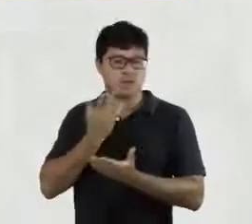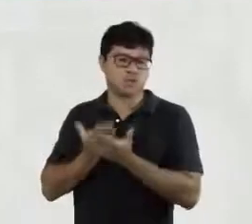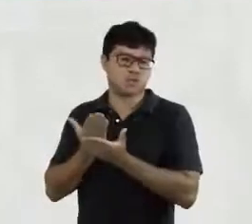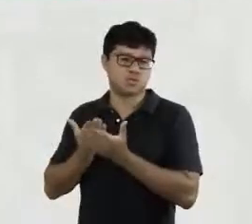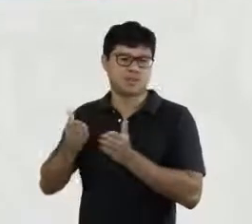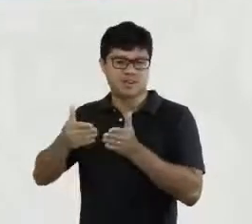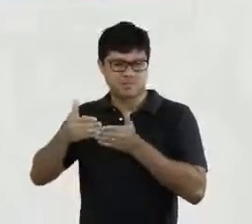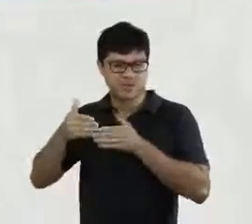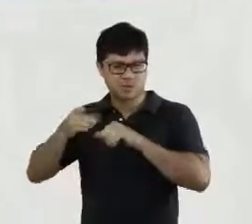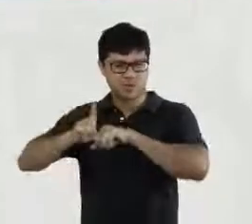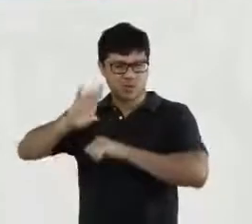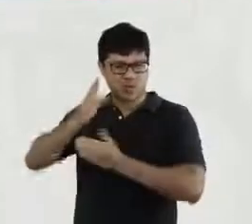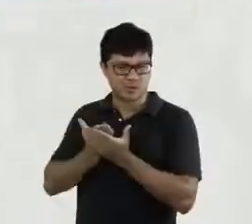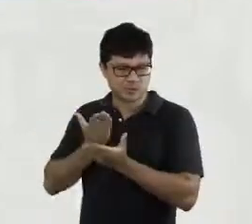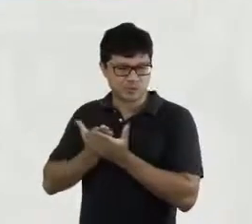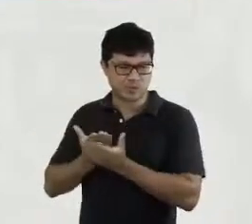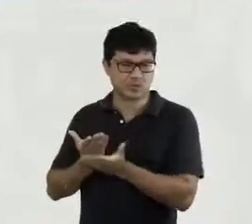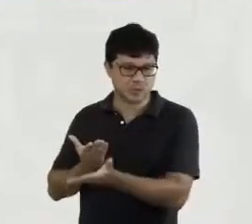doutoramento.